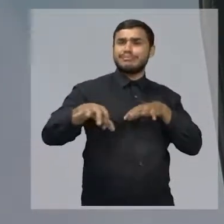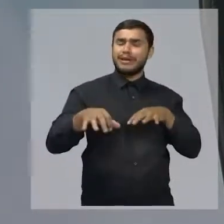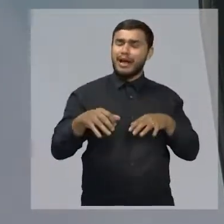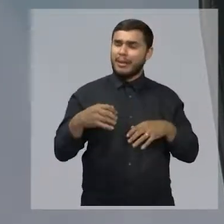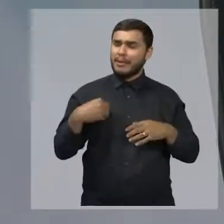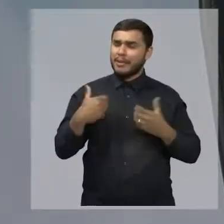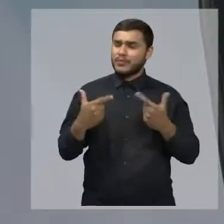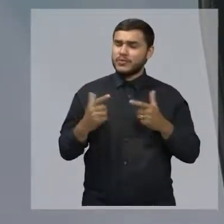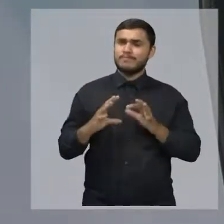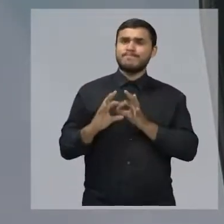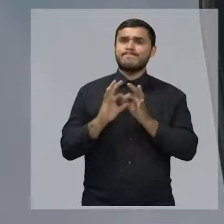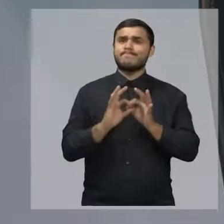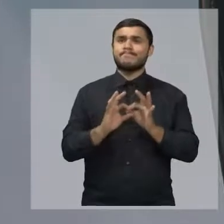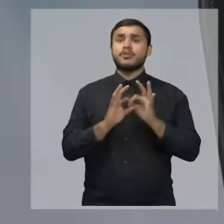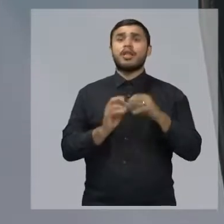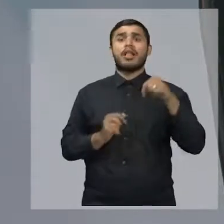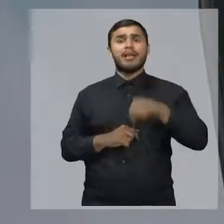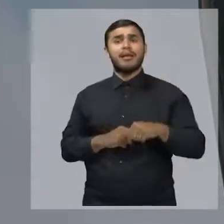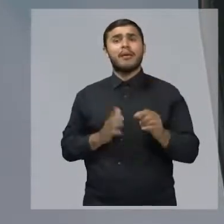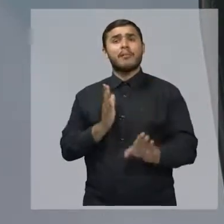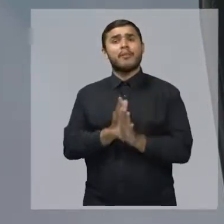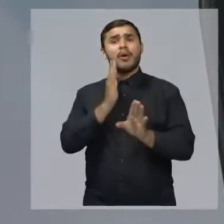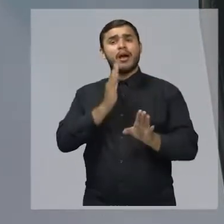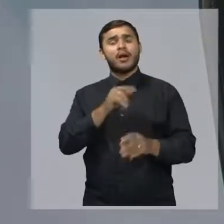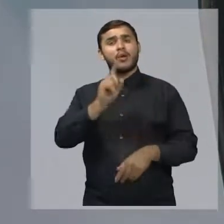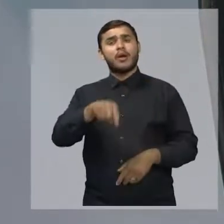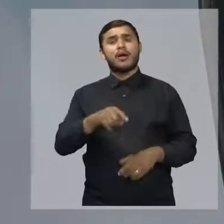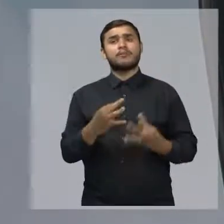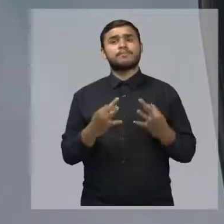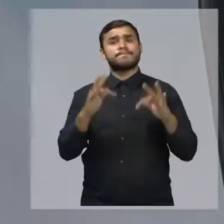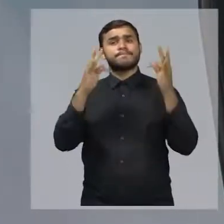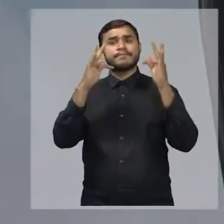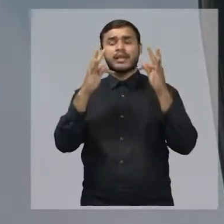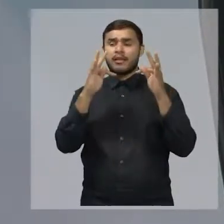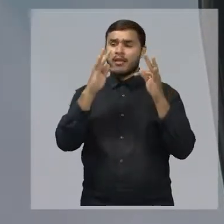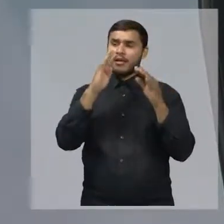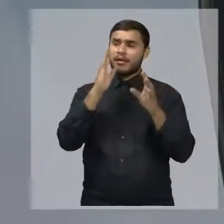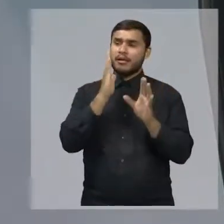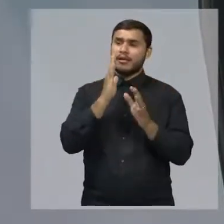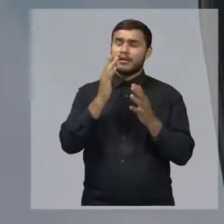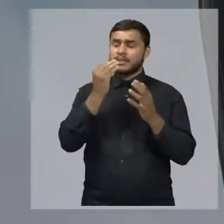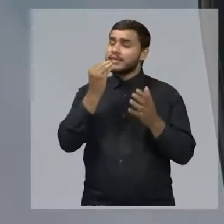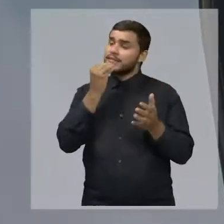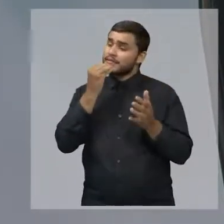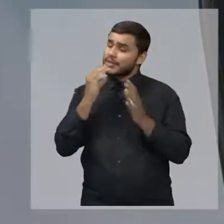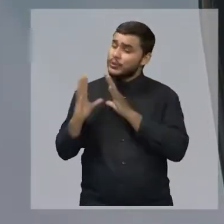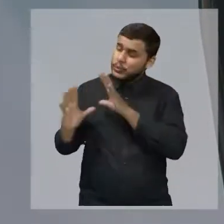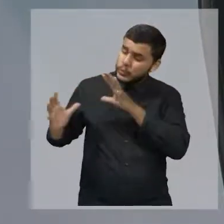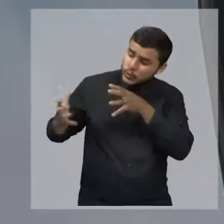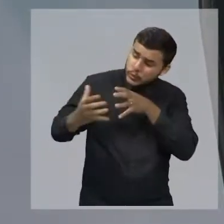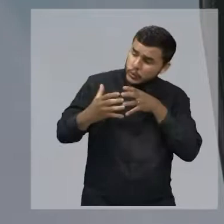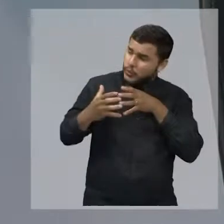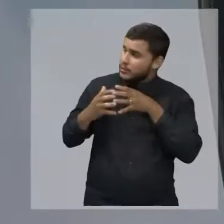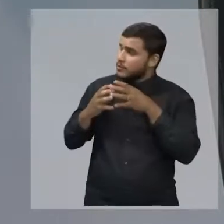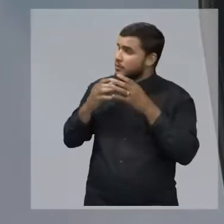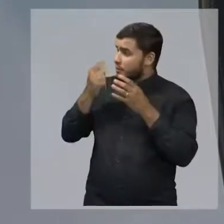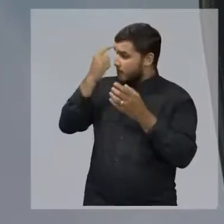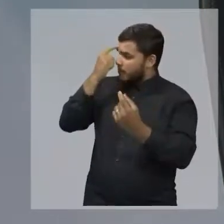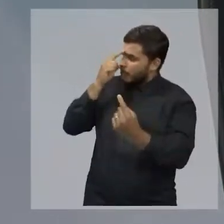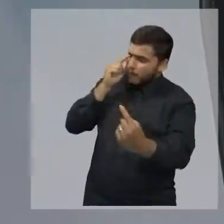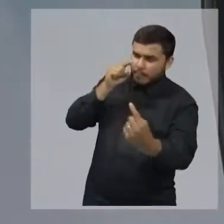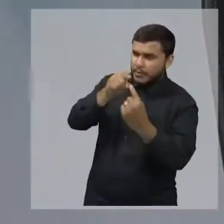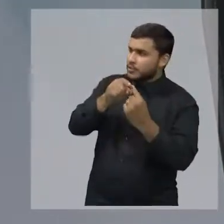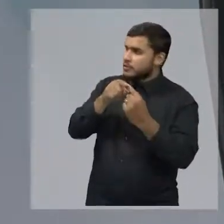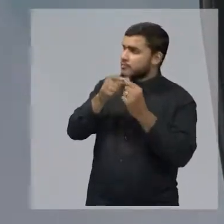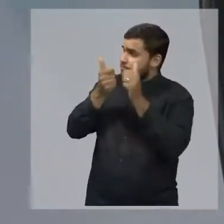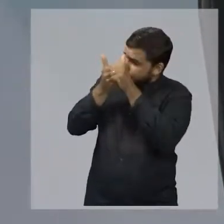que a gente perdeu a capacidade de ter aquelas unidades de pensamento, né? Você tinha grandes correntes de pensamento